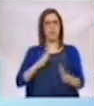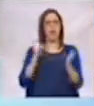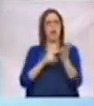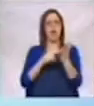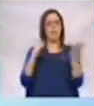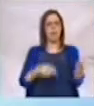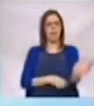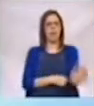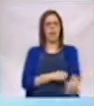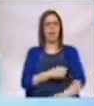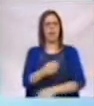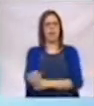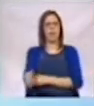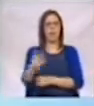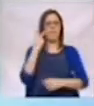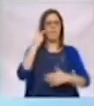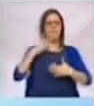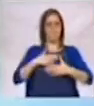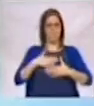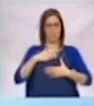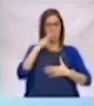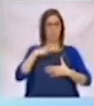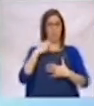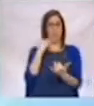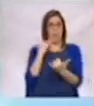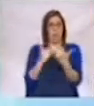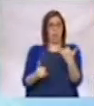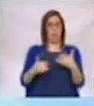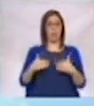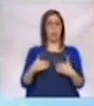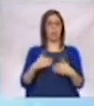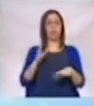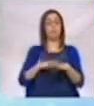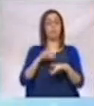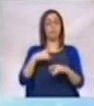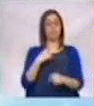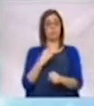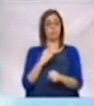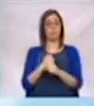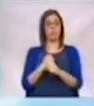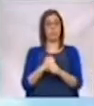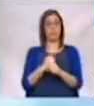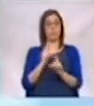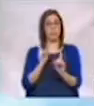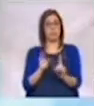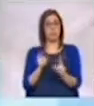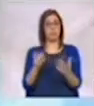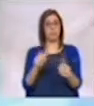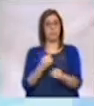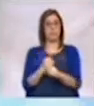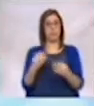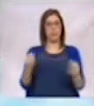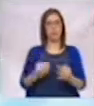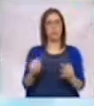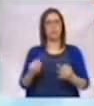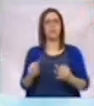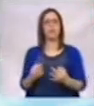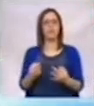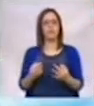exército americano, que colocaram a sua vida e a sua família em risco por terem trabalhado para estes